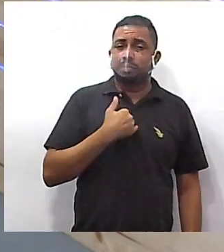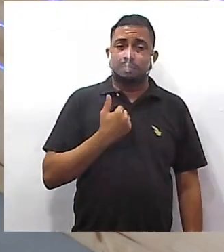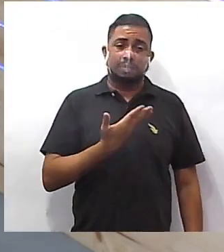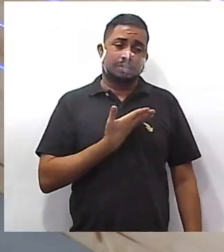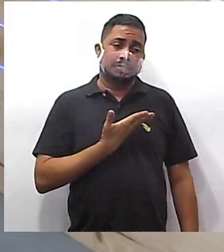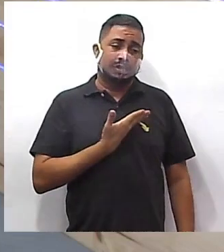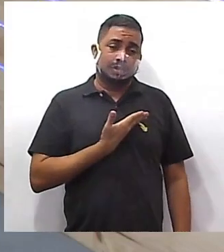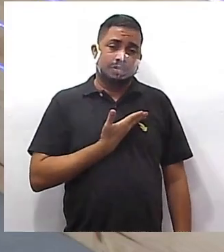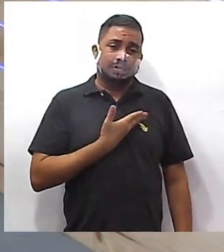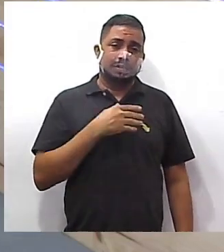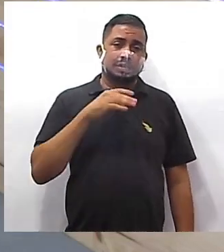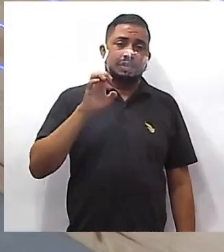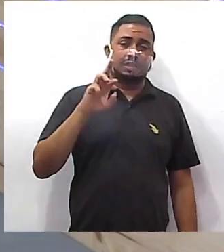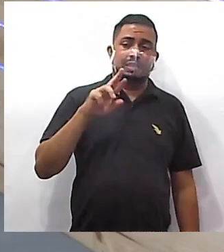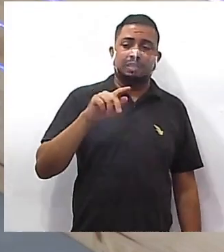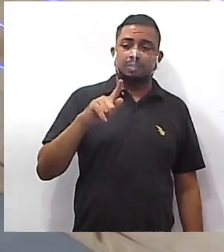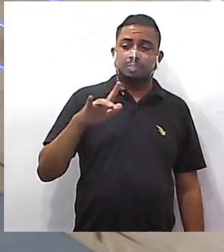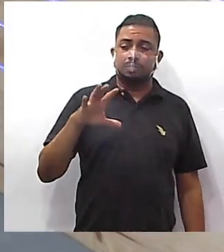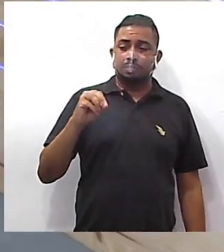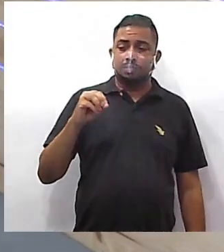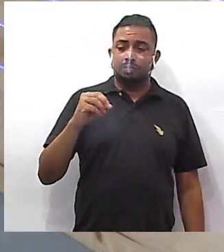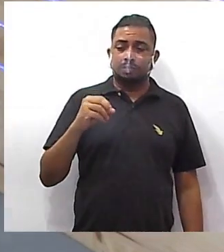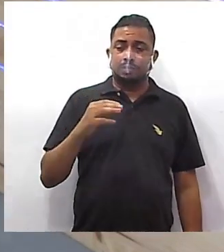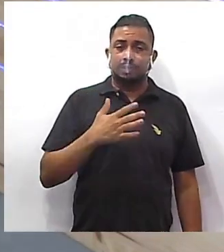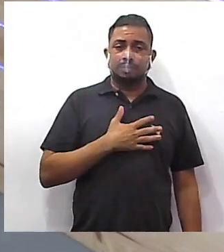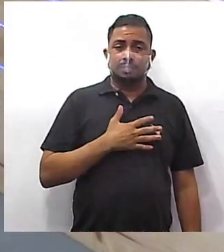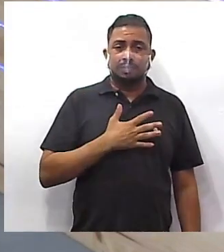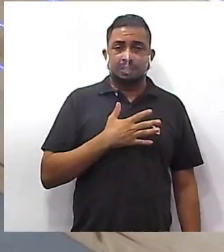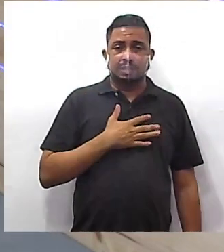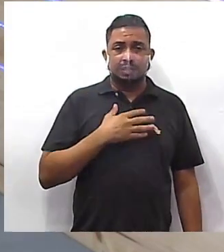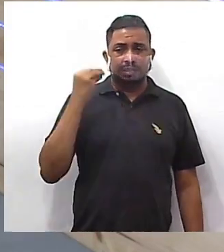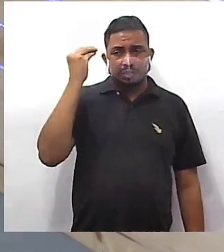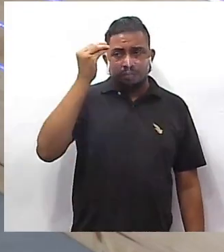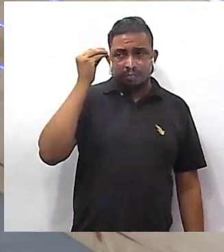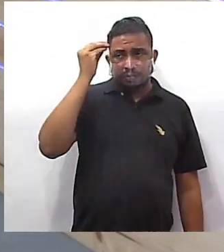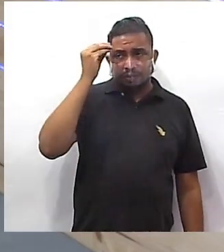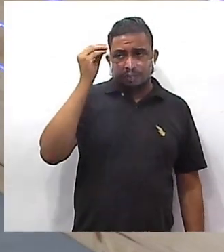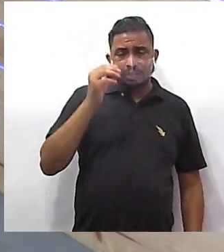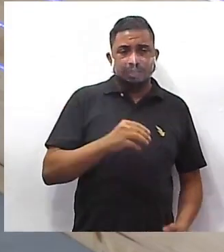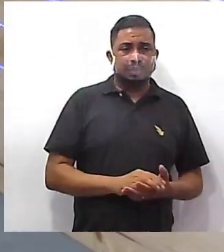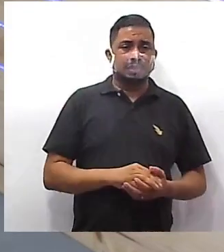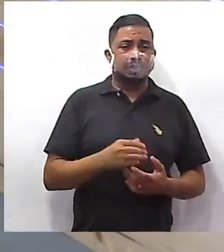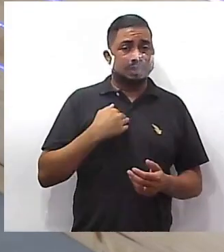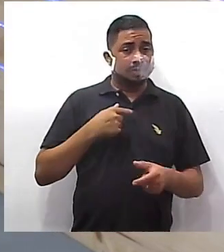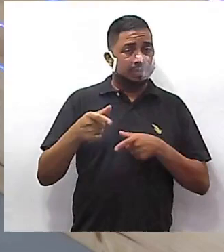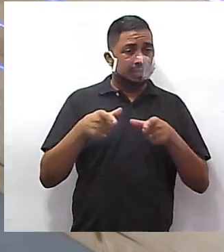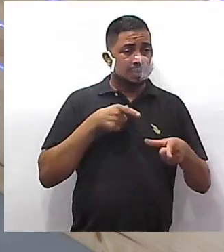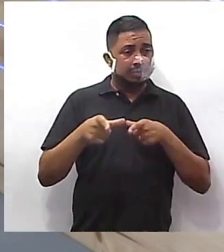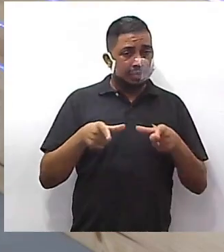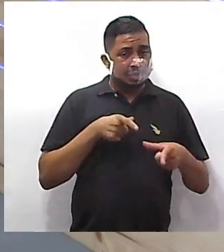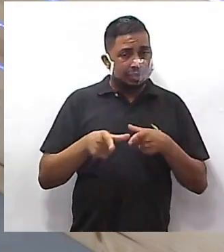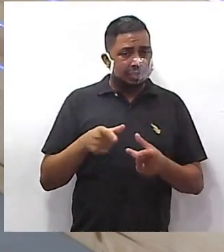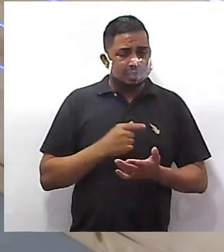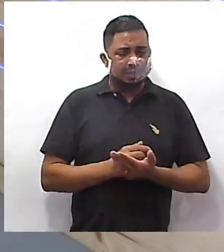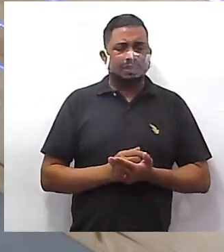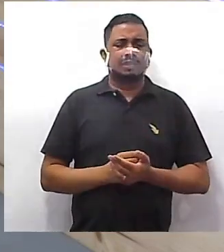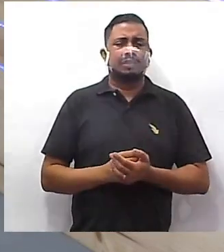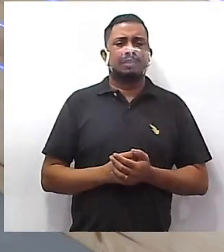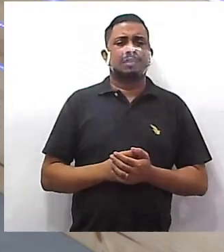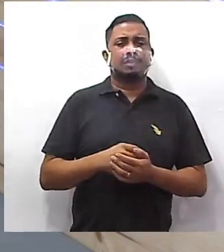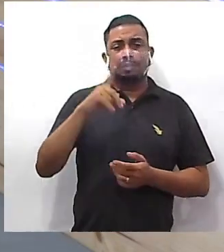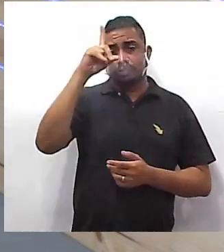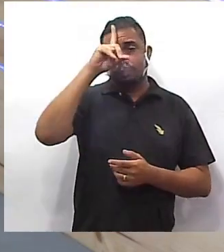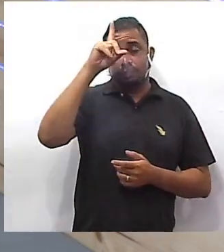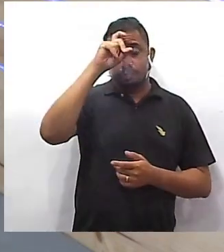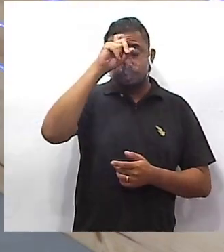amigo Heraldo, da minha experiência, né, que eu trabalhei no segmento hospitalar. E foi muito